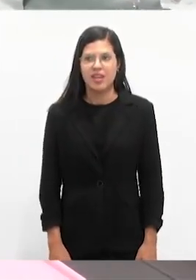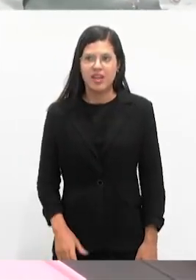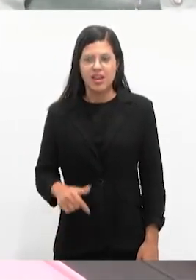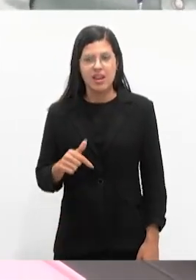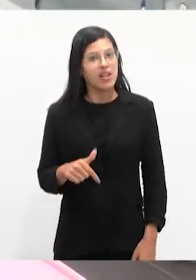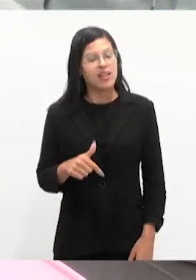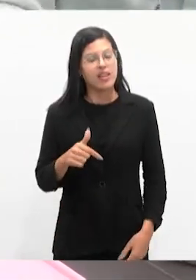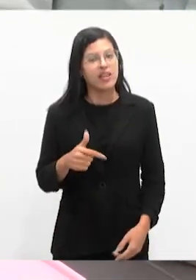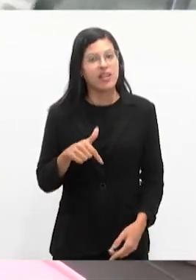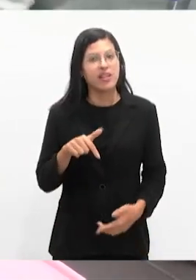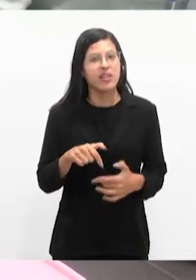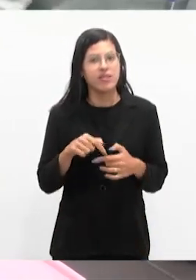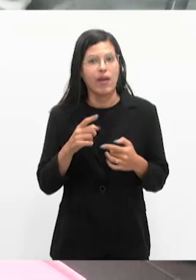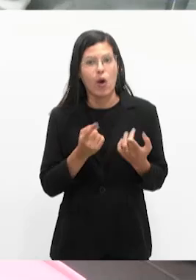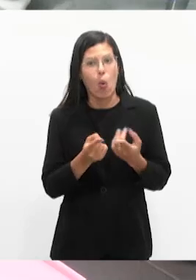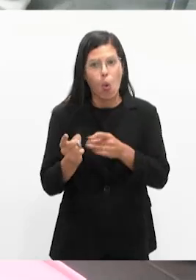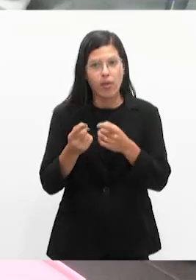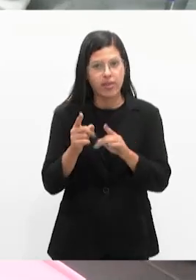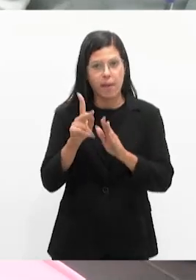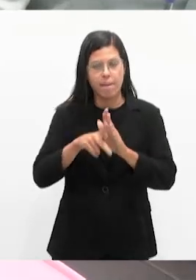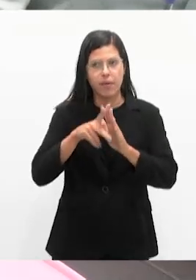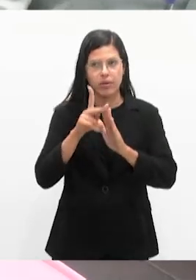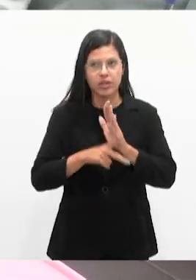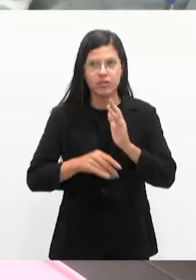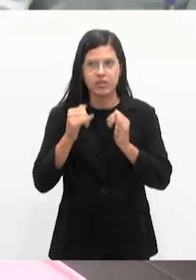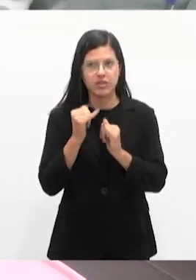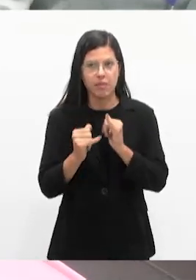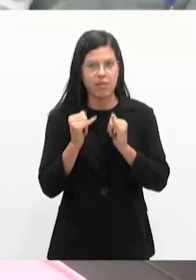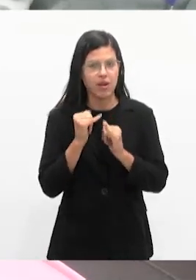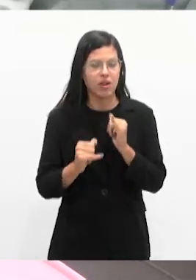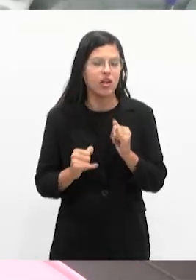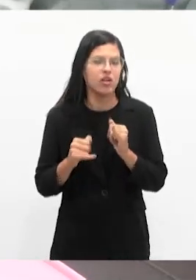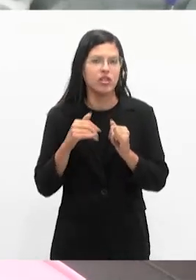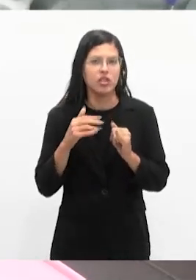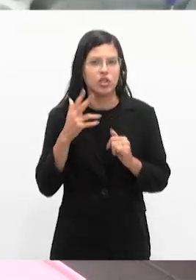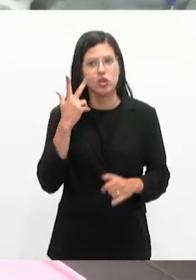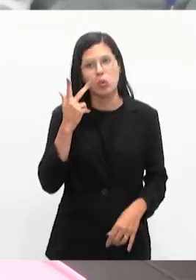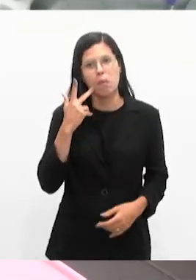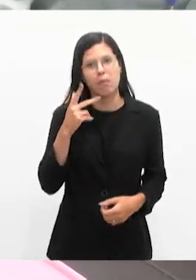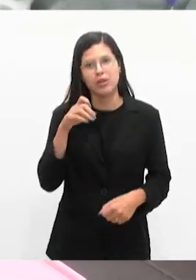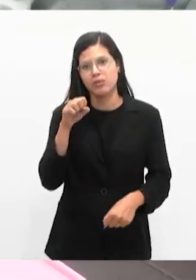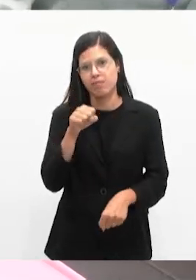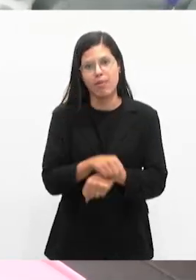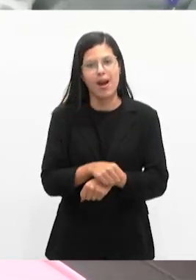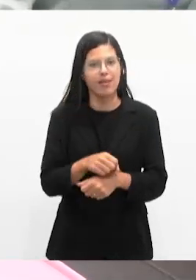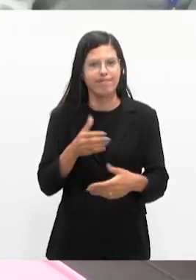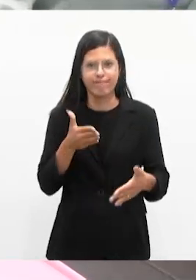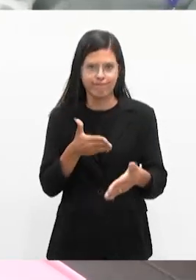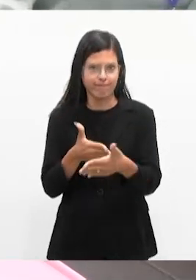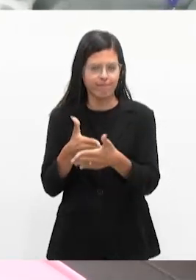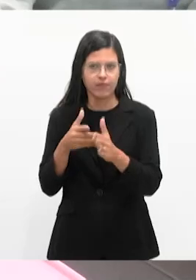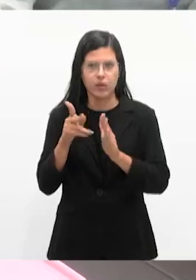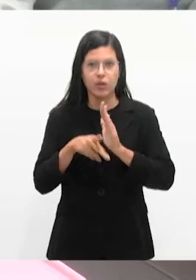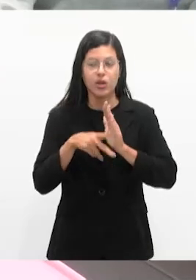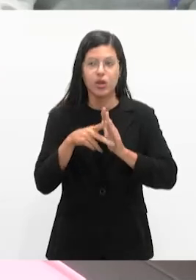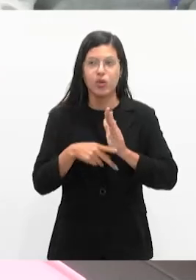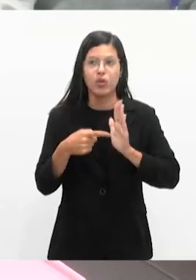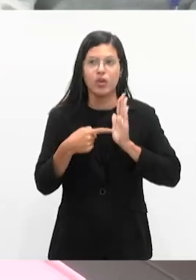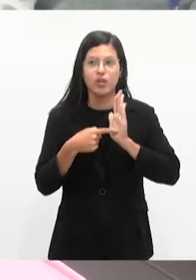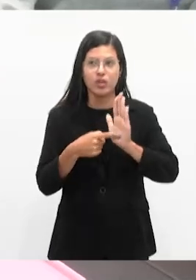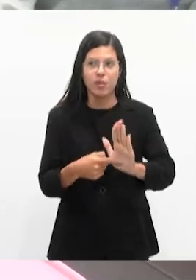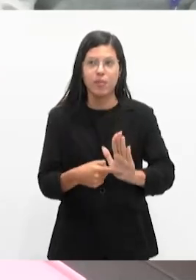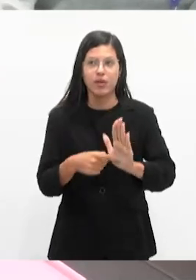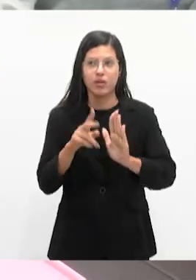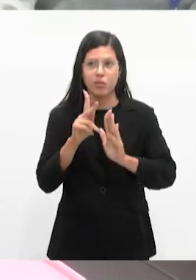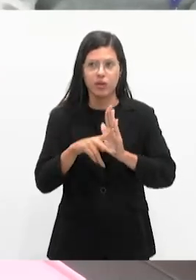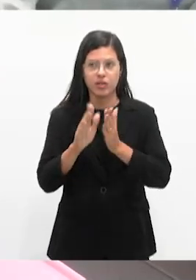índole semelhante. Esses projetos não tramitam, geralmente ficam parados. Quando a gente apresenta um semelhante anexado ao